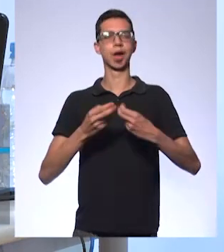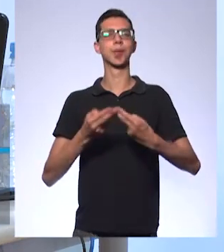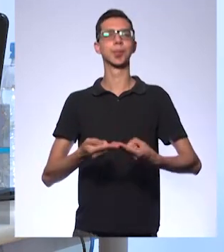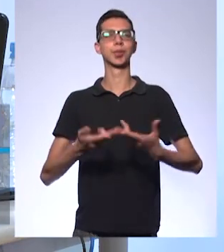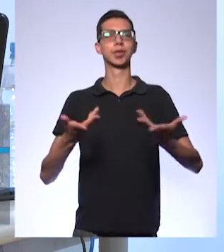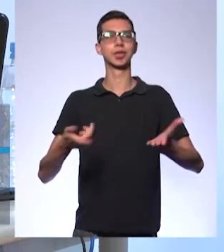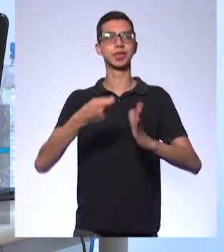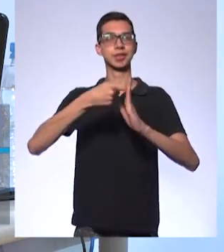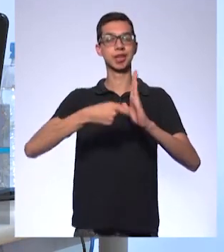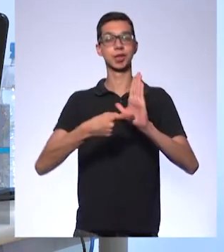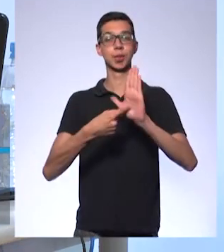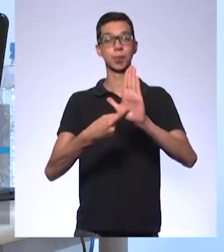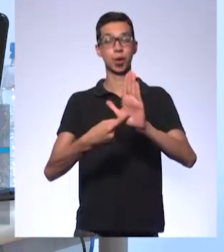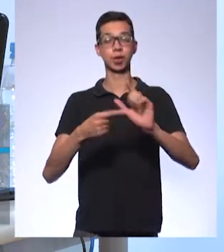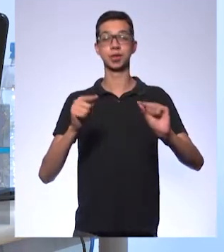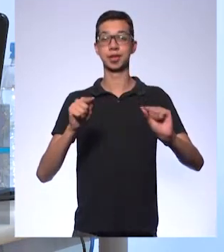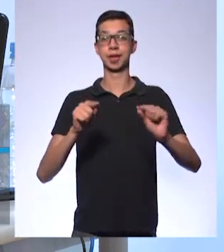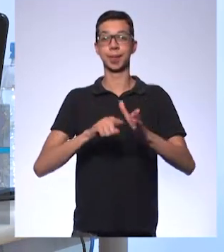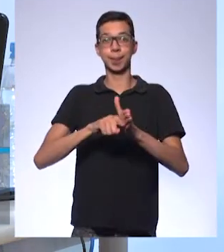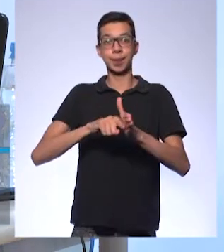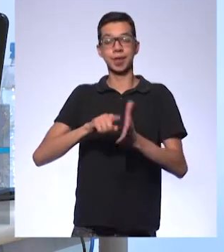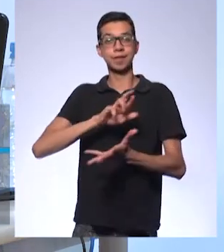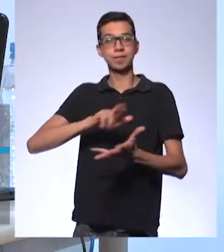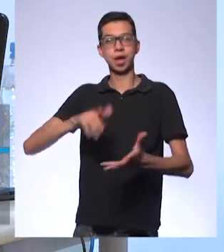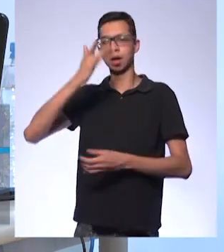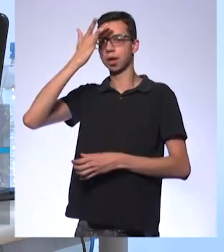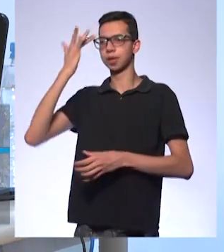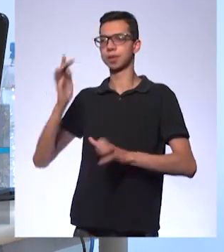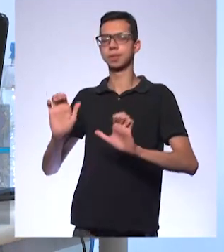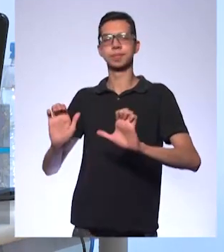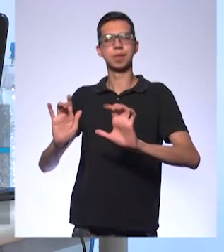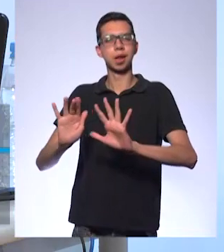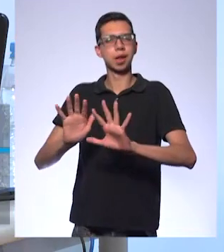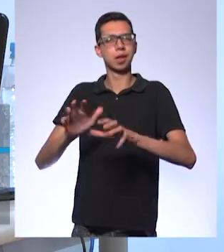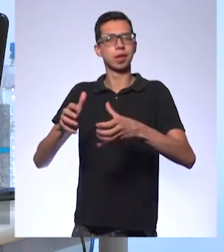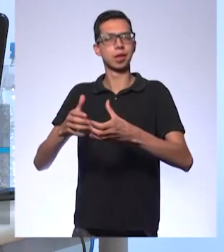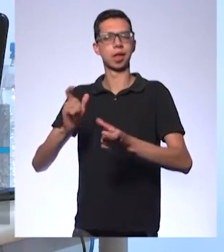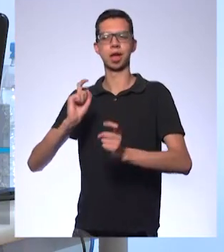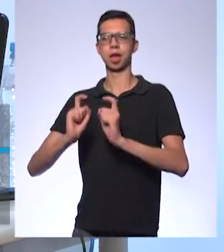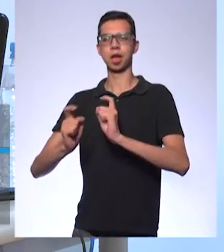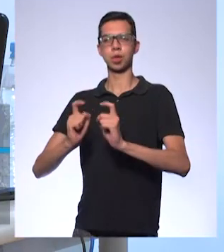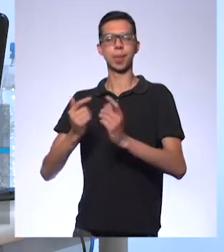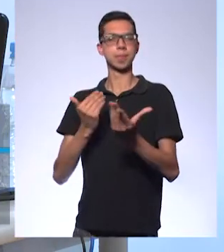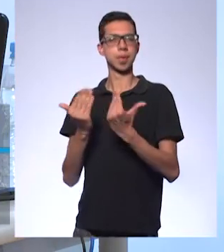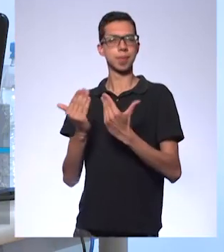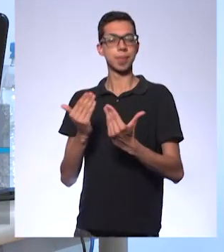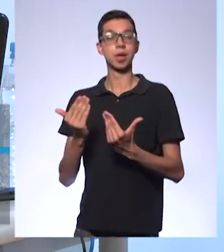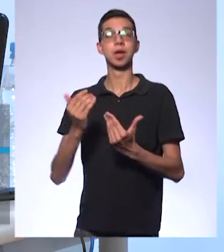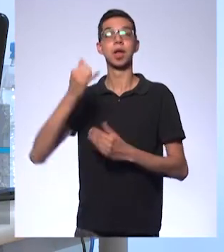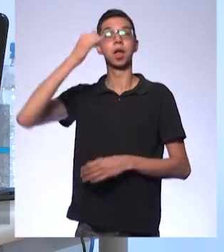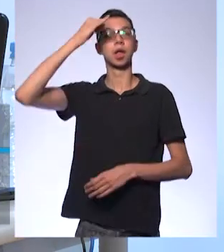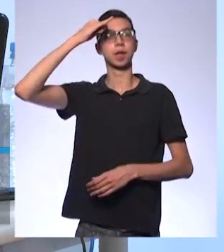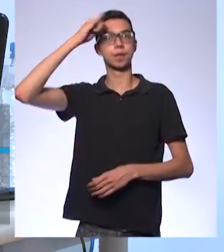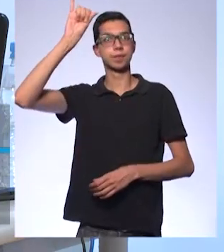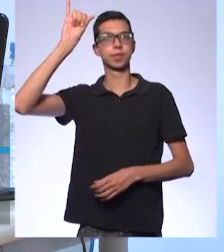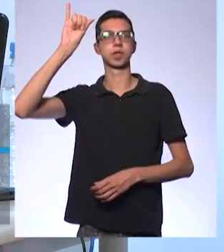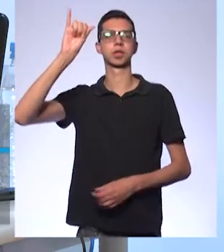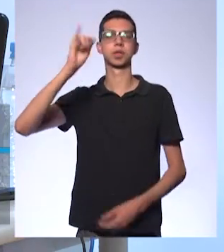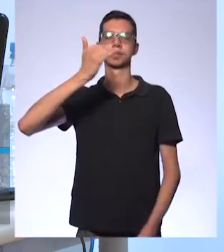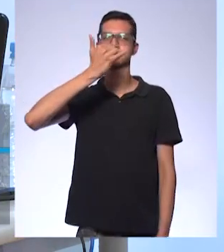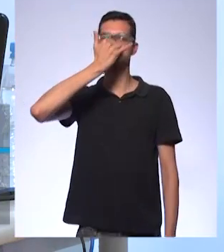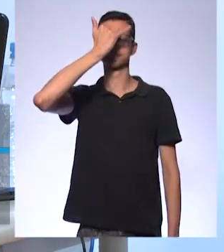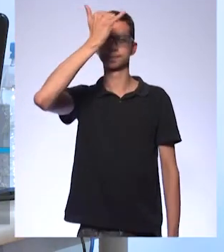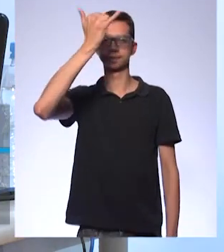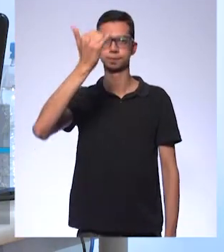vários pesquisadores estão se reunindo para evitar que isso aconteça. Embora eu tenha uma sensação, eu estou falando